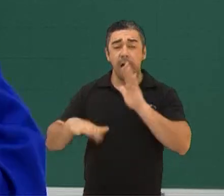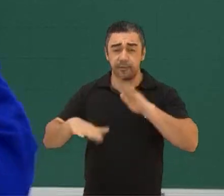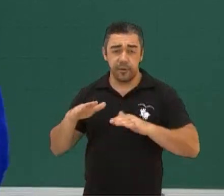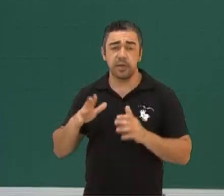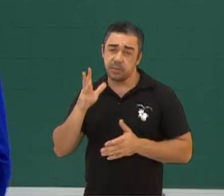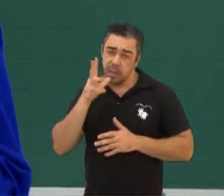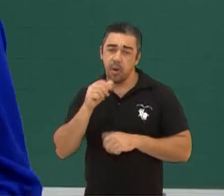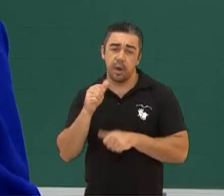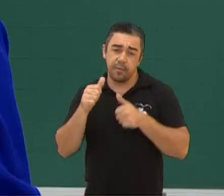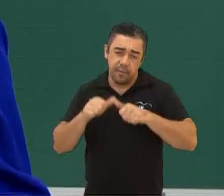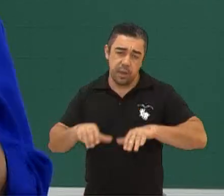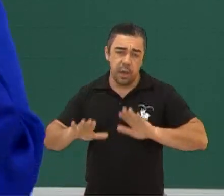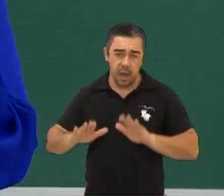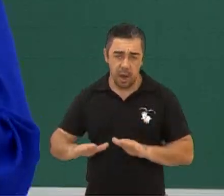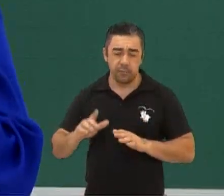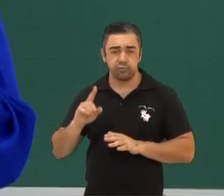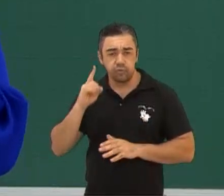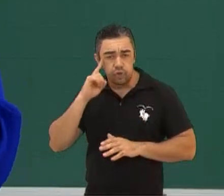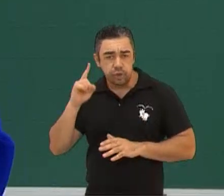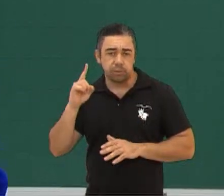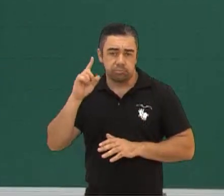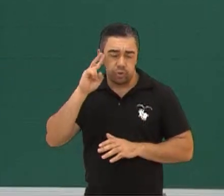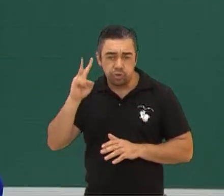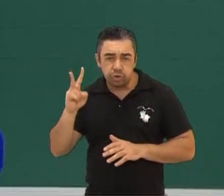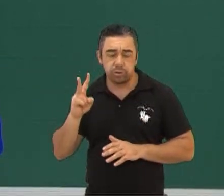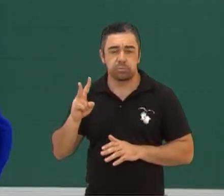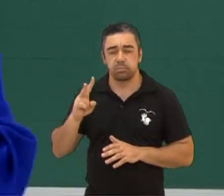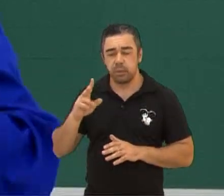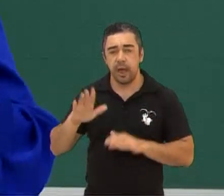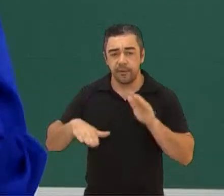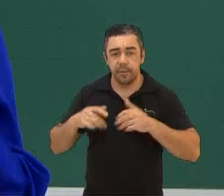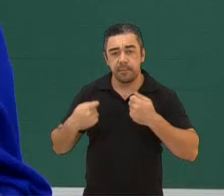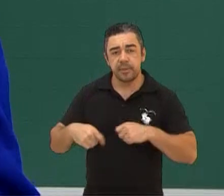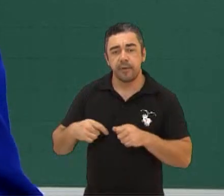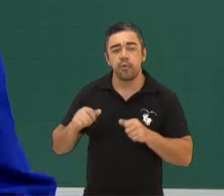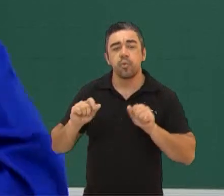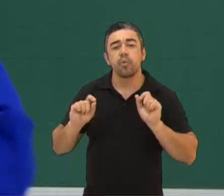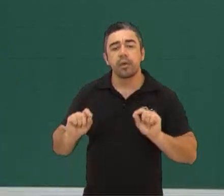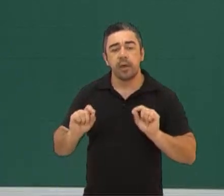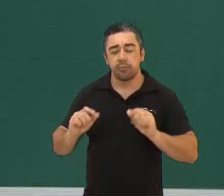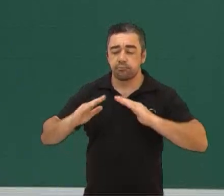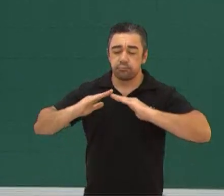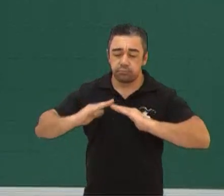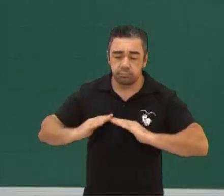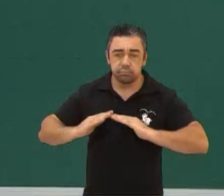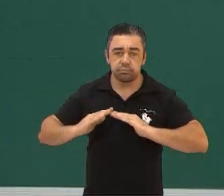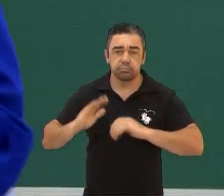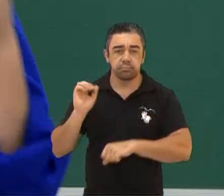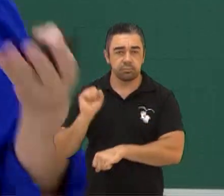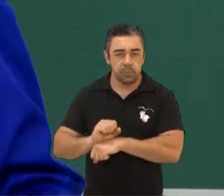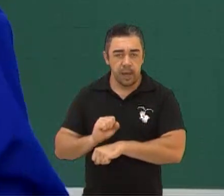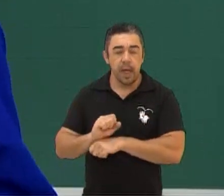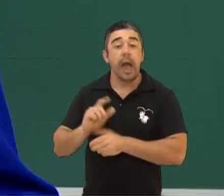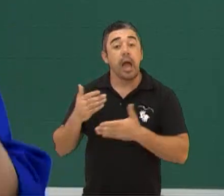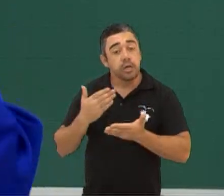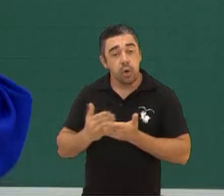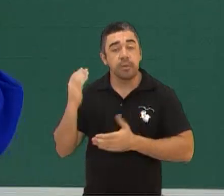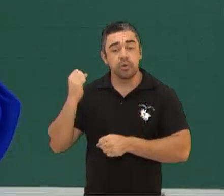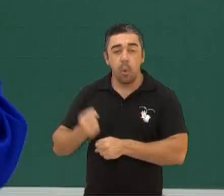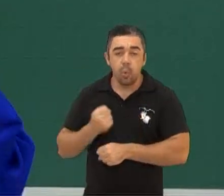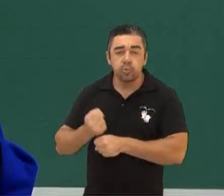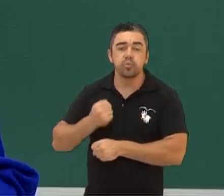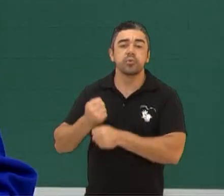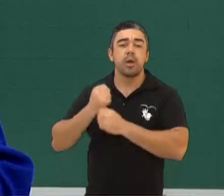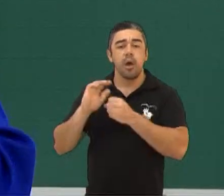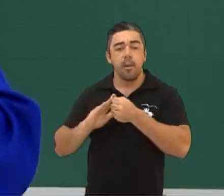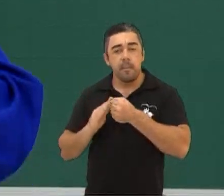alguns dias. Nessa permanência, então, havia necessidade do chamado pousio. E aí começou a construção de